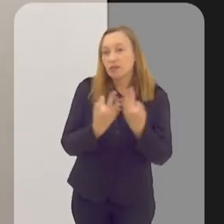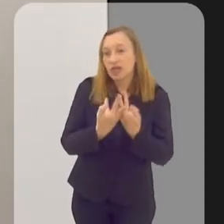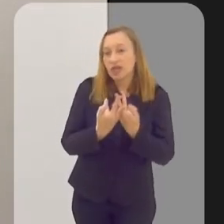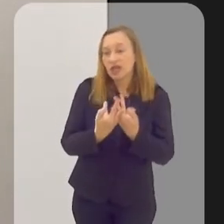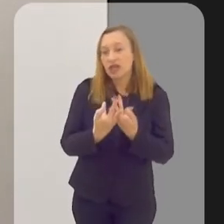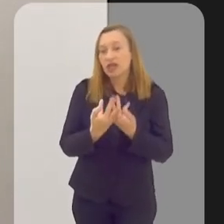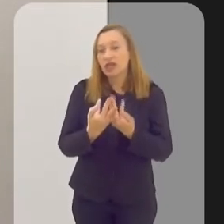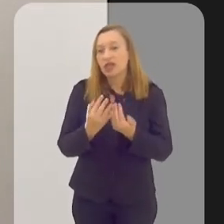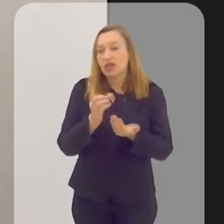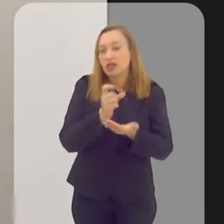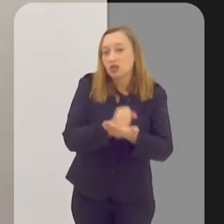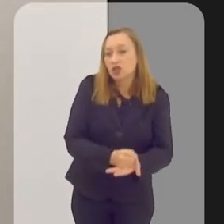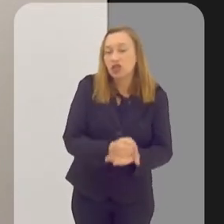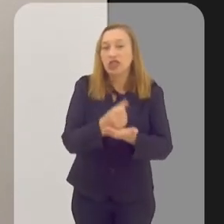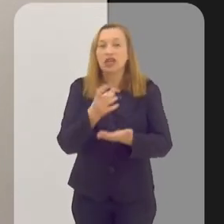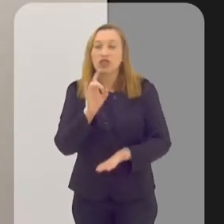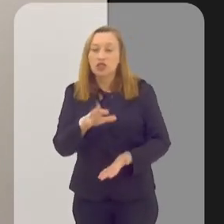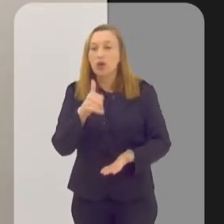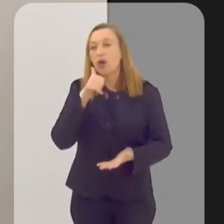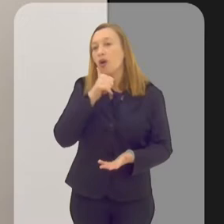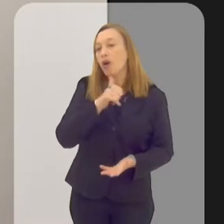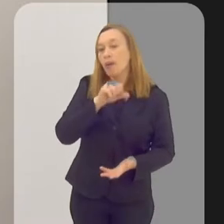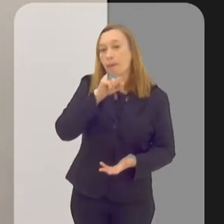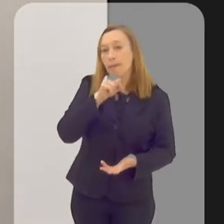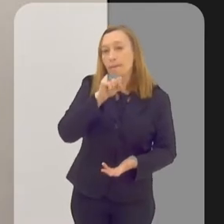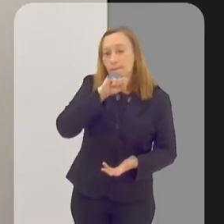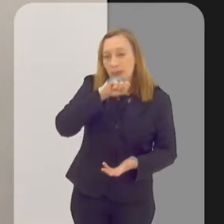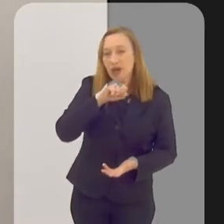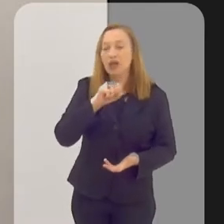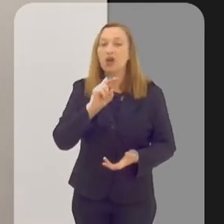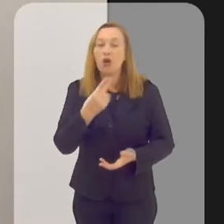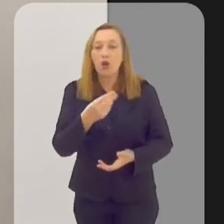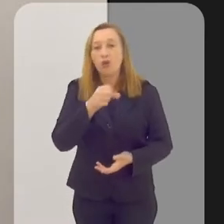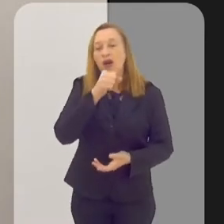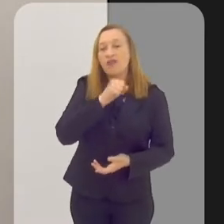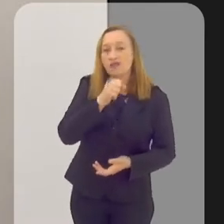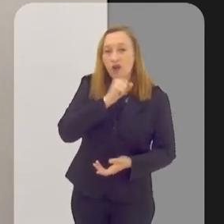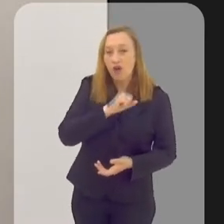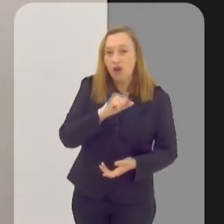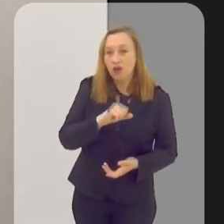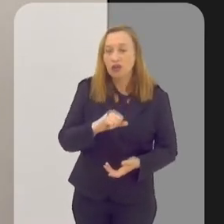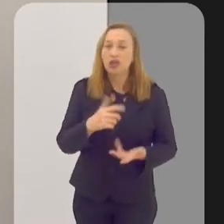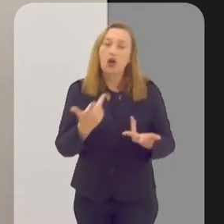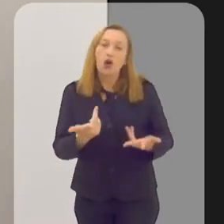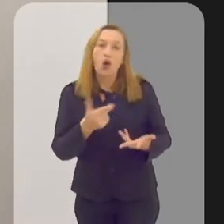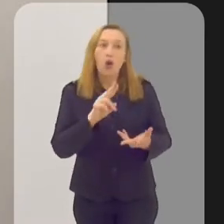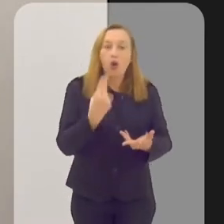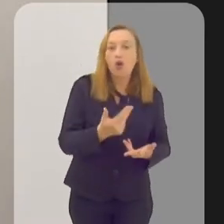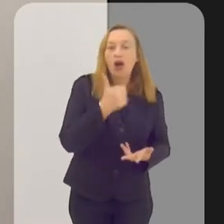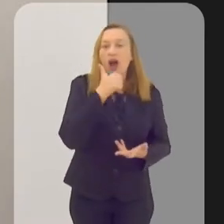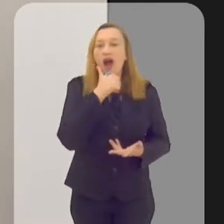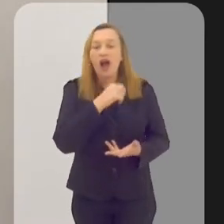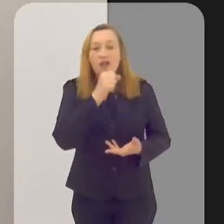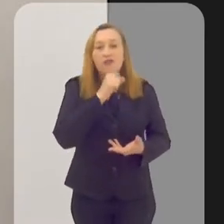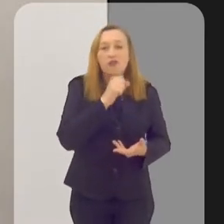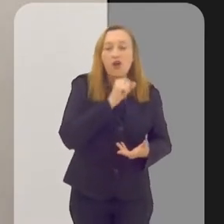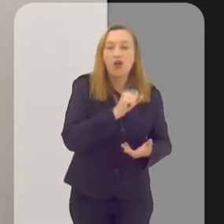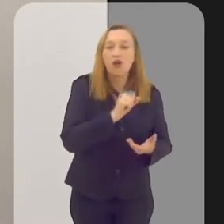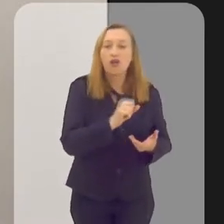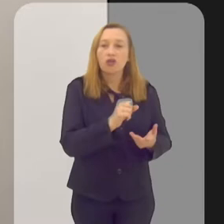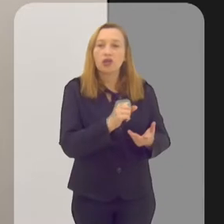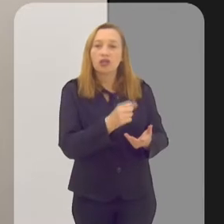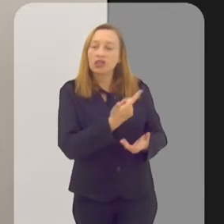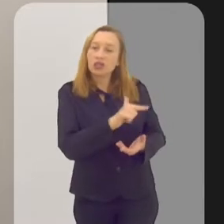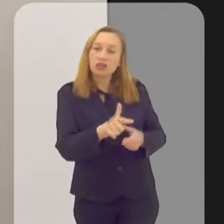dessas famílias que elas são sustentadas por mães e avós, né? Ou essa avó que ficou sem o trabalho dela porque realizava